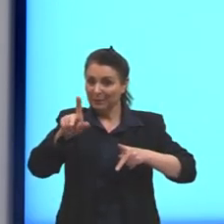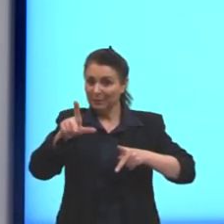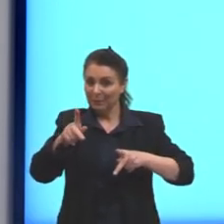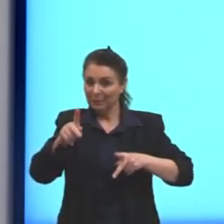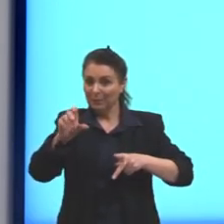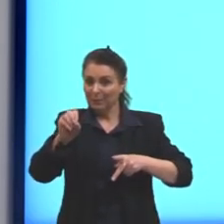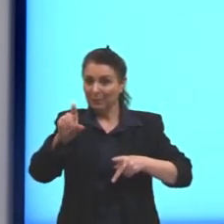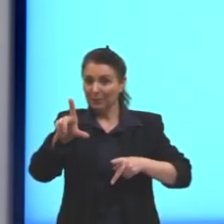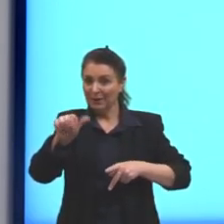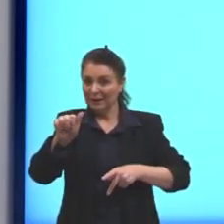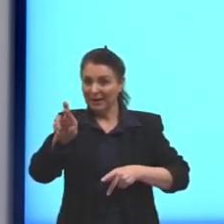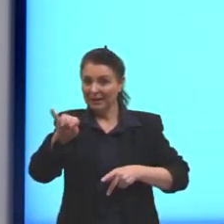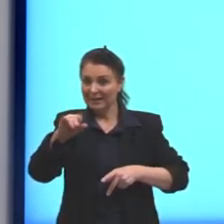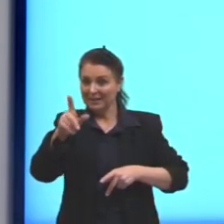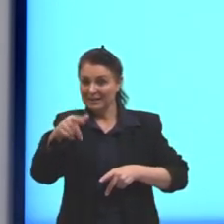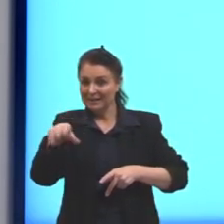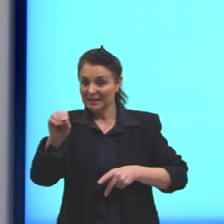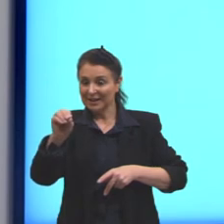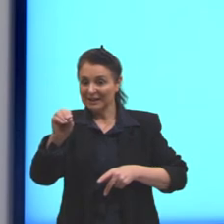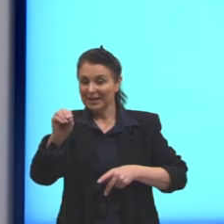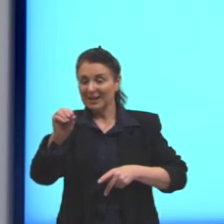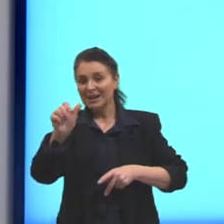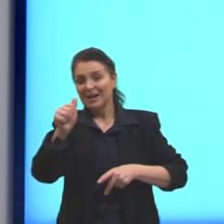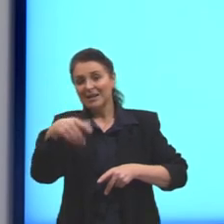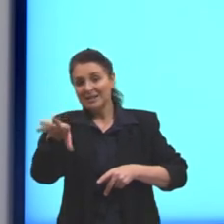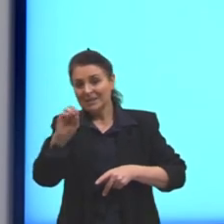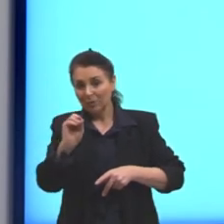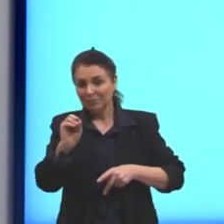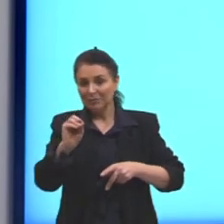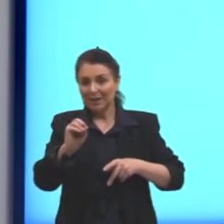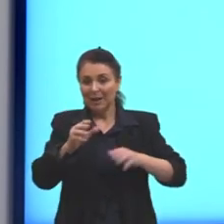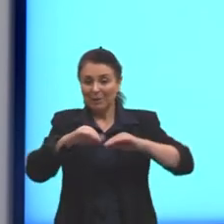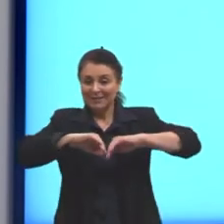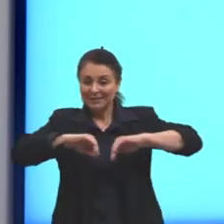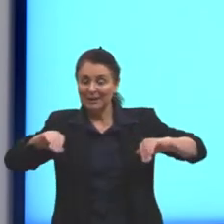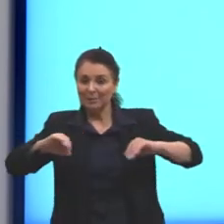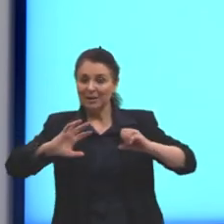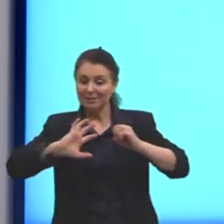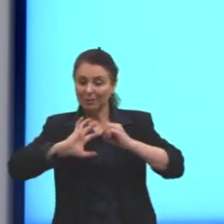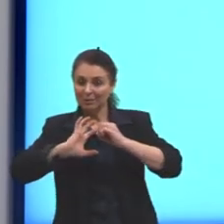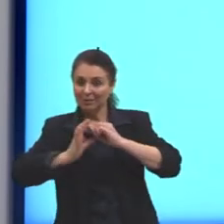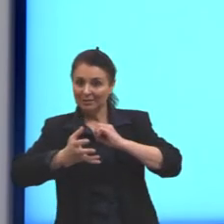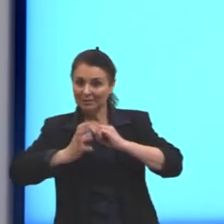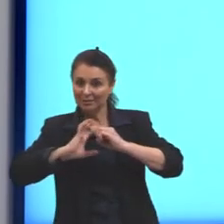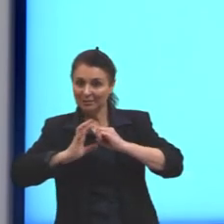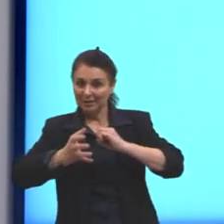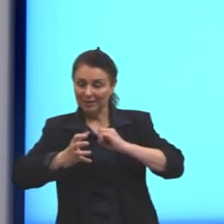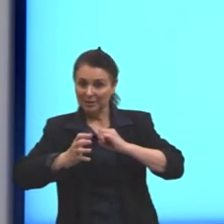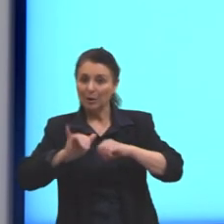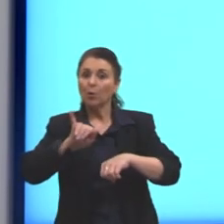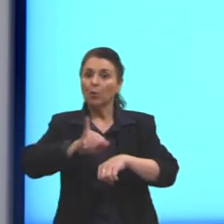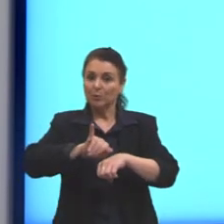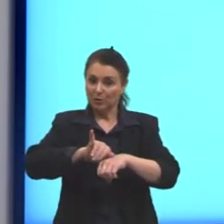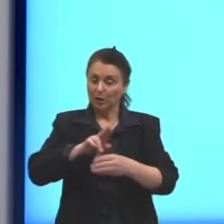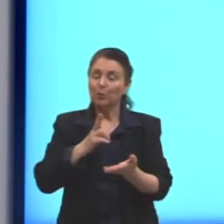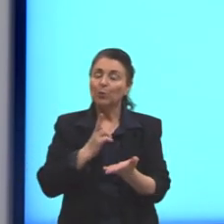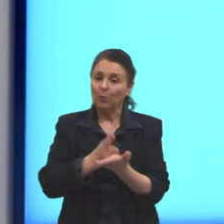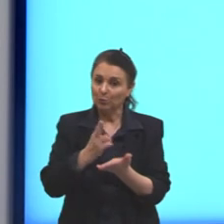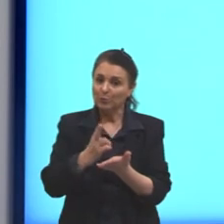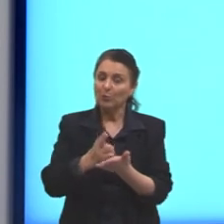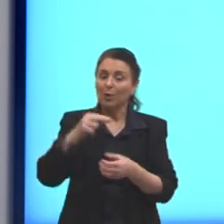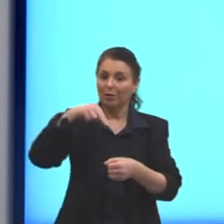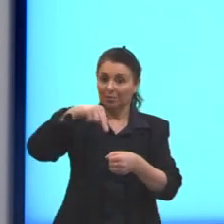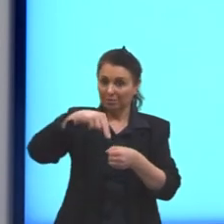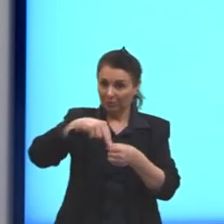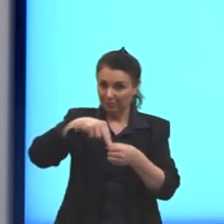separação das cargas tá lembrando que esse objeto aqui ele continua neutro tá então é como se acontecesse